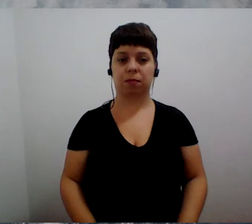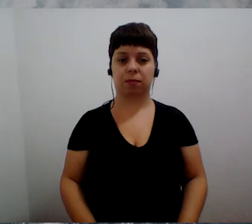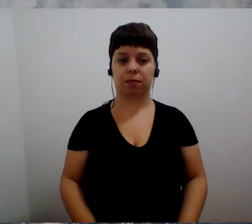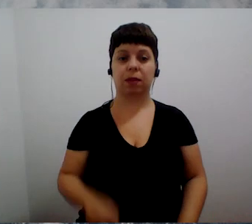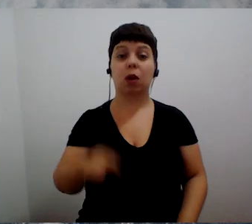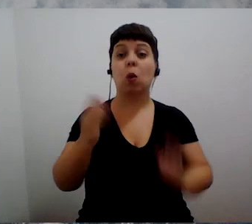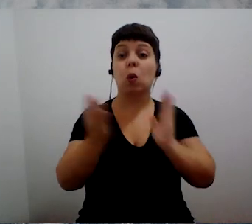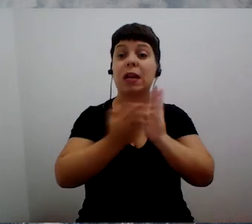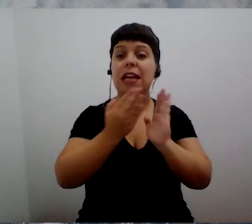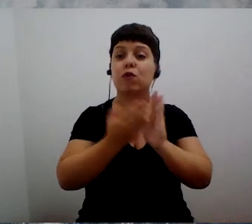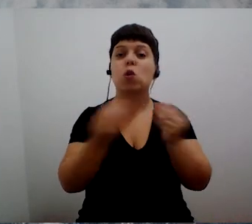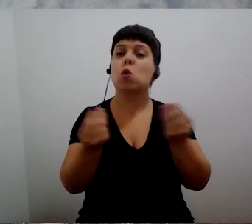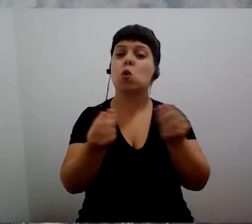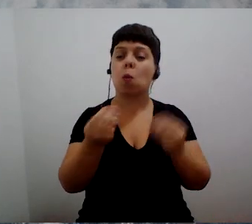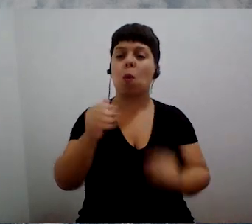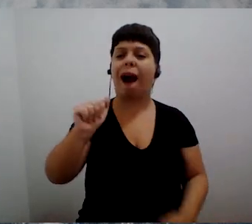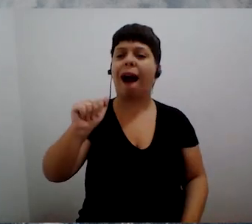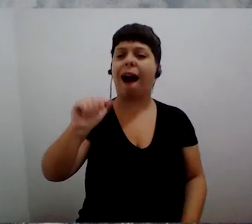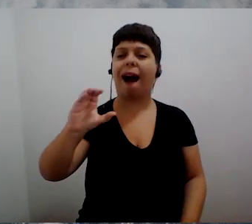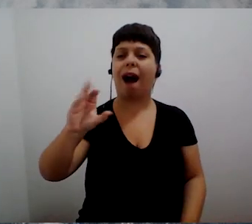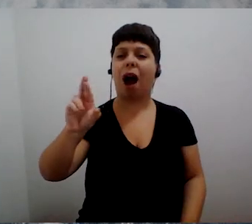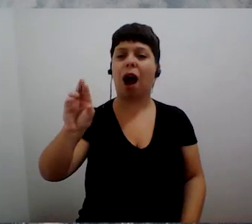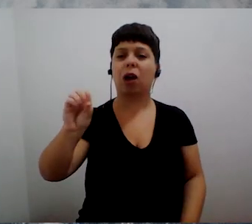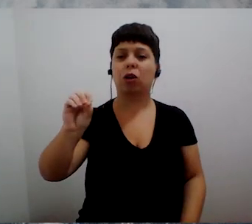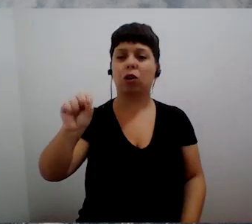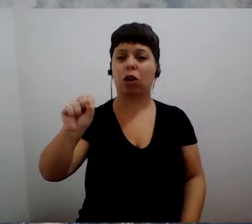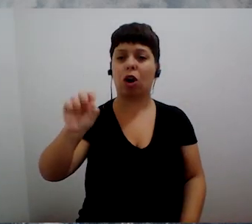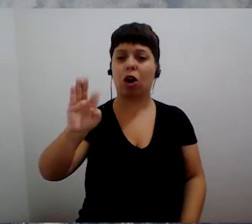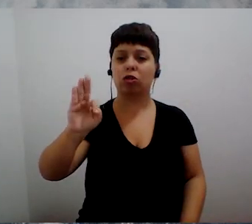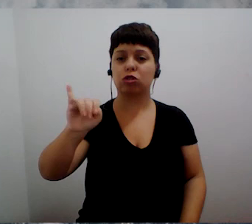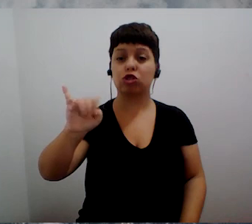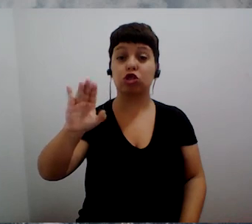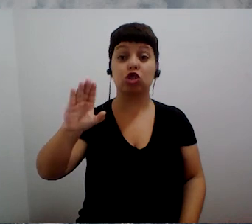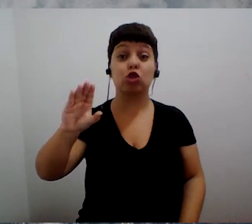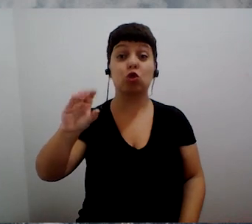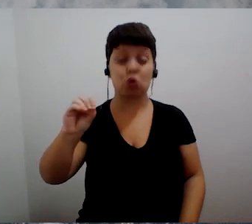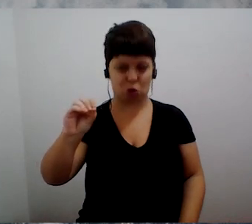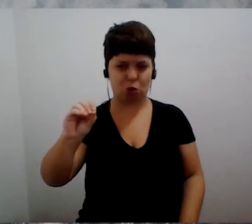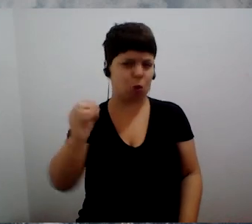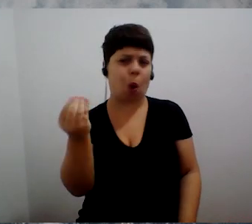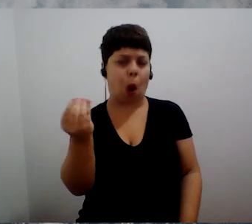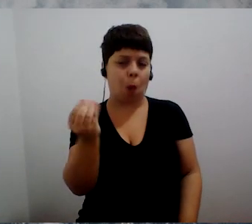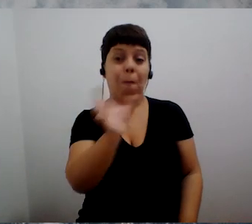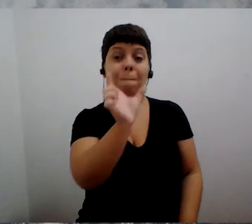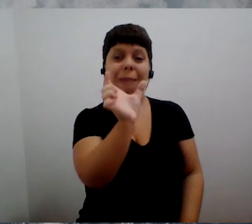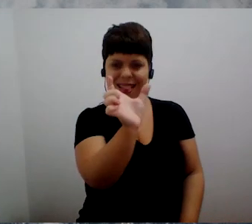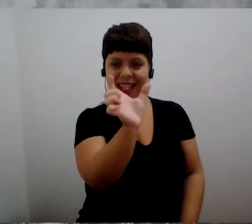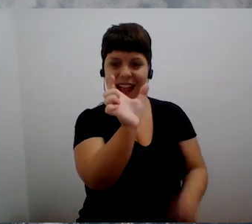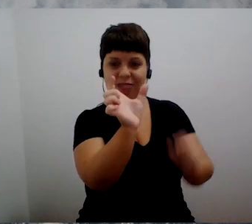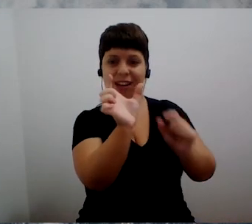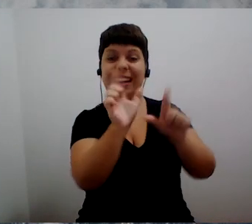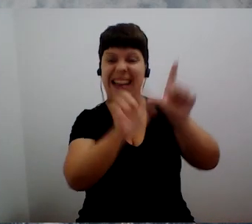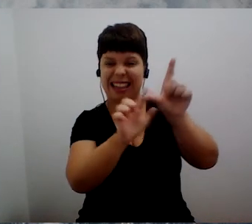junto. Esse livro inteiro ele é feito por acrósticos, então, inclusive muito bonito. A palavra